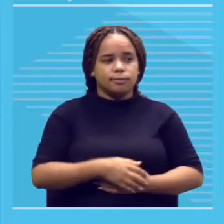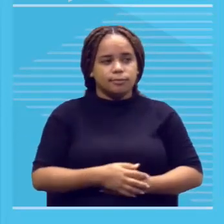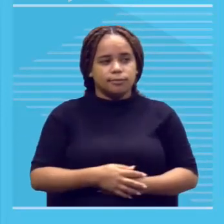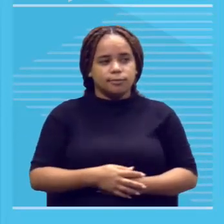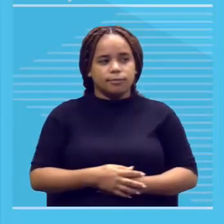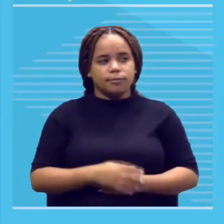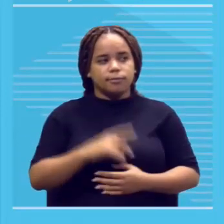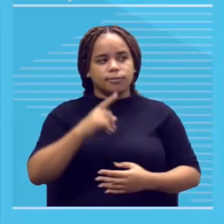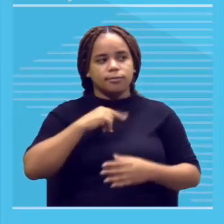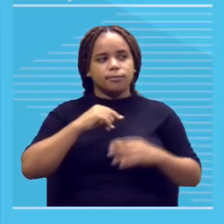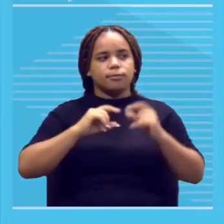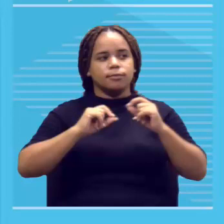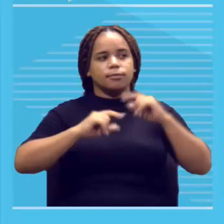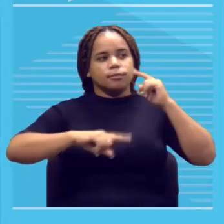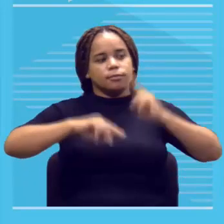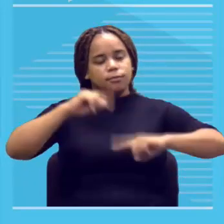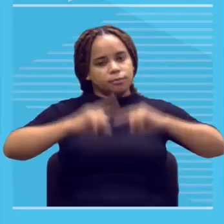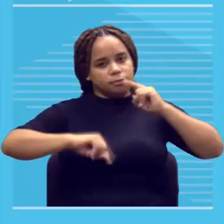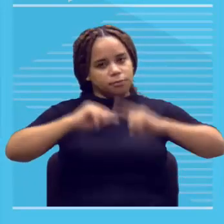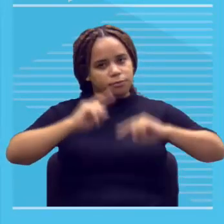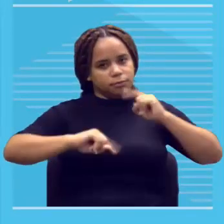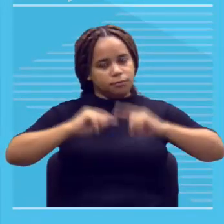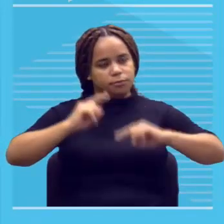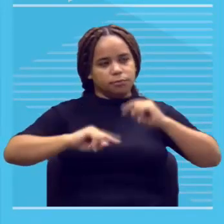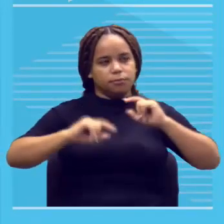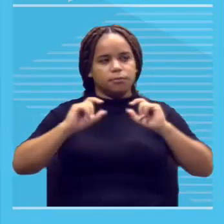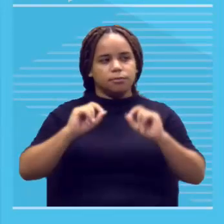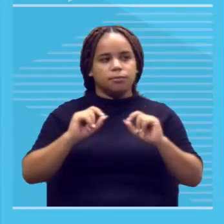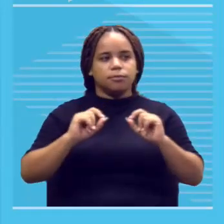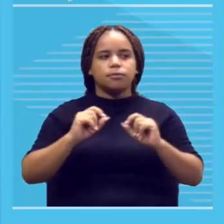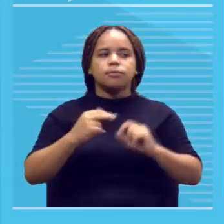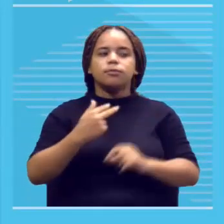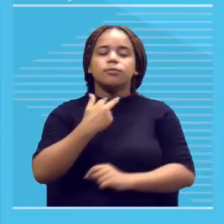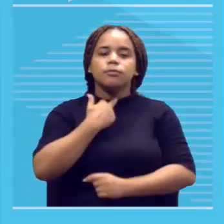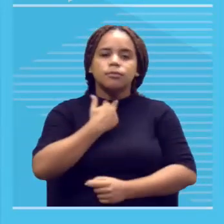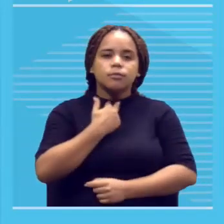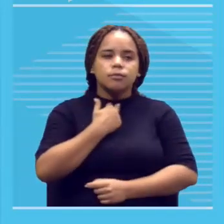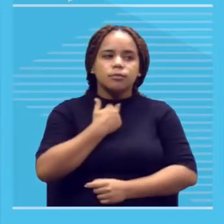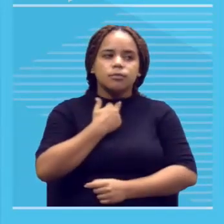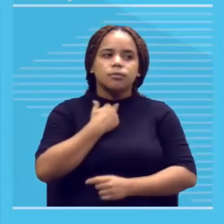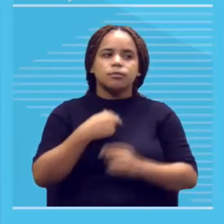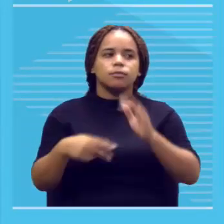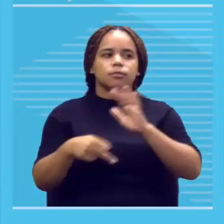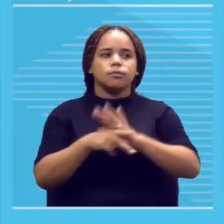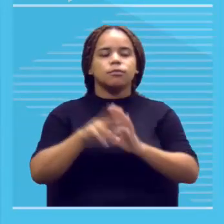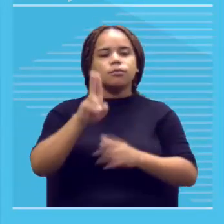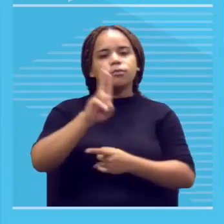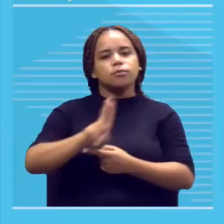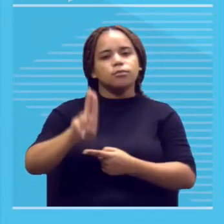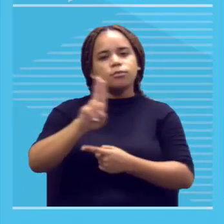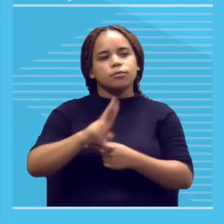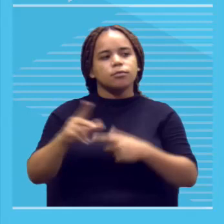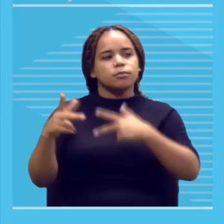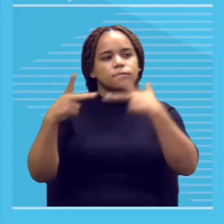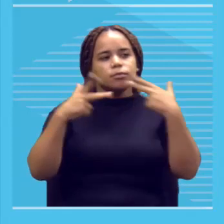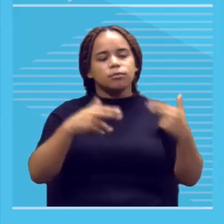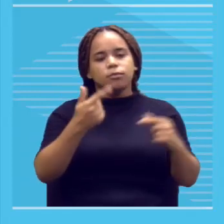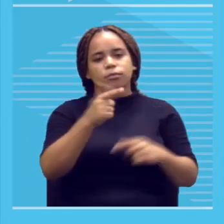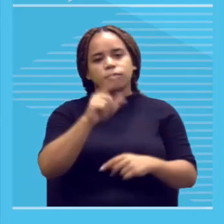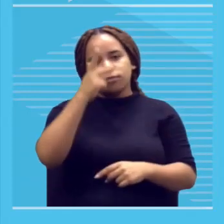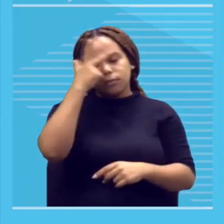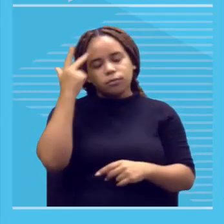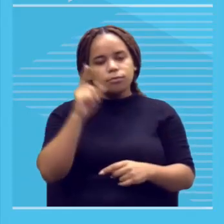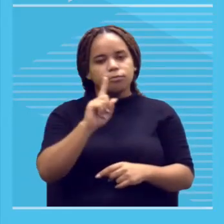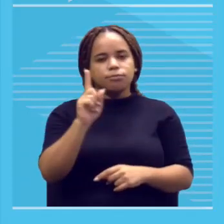a propriedade ela não pode ela não pode ser usada de tal modo que as outras pessoas